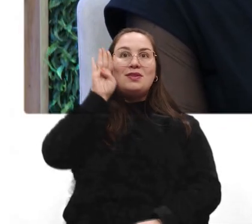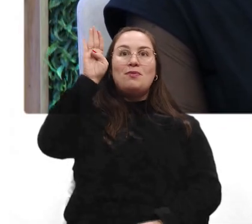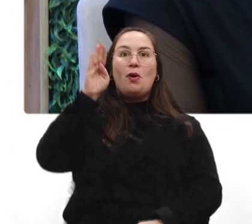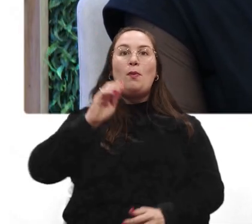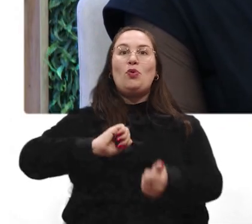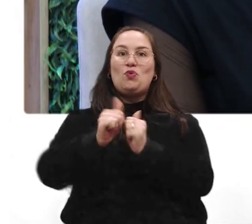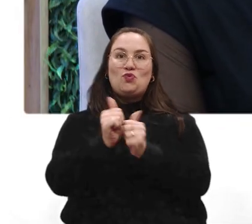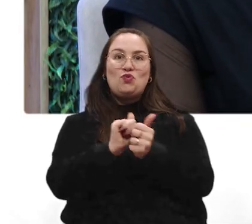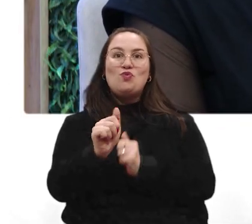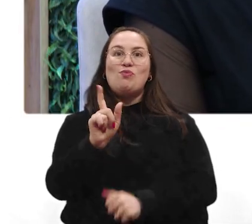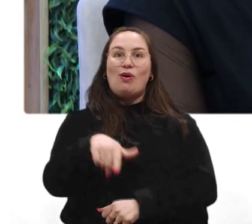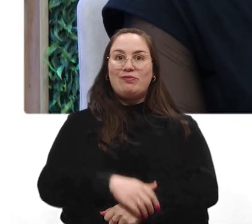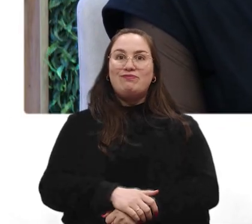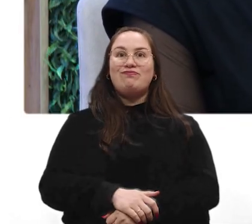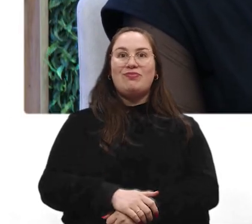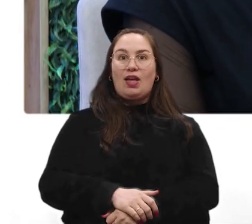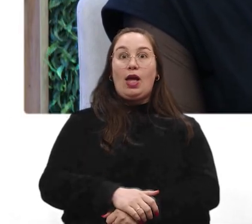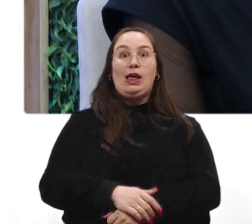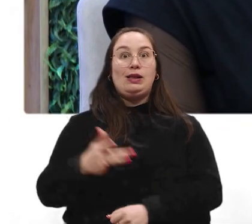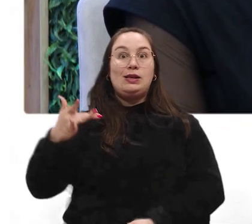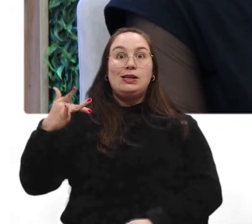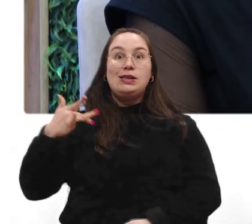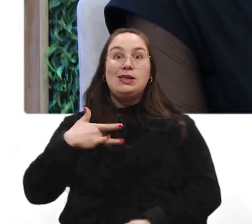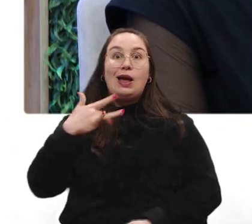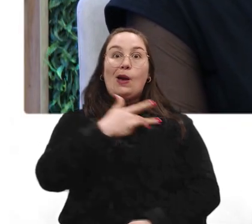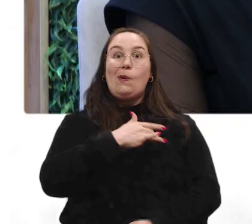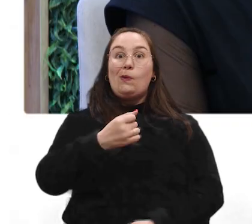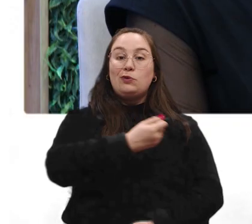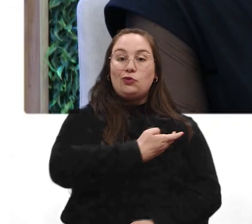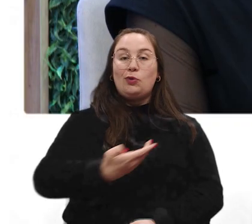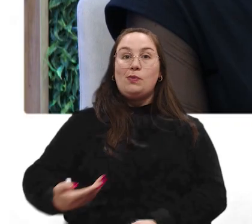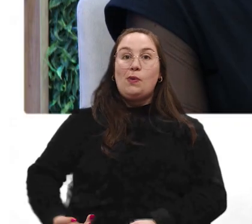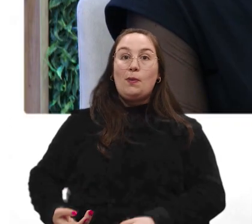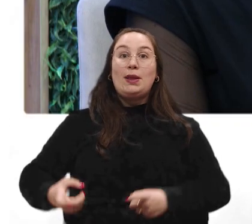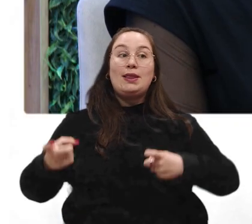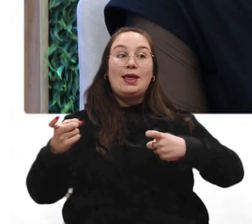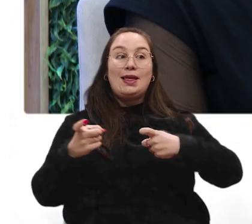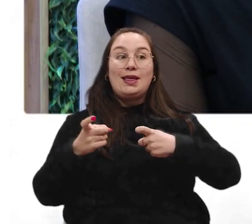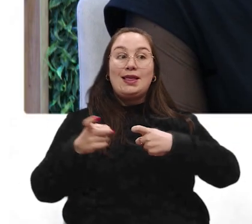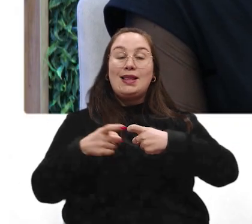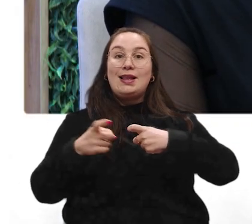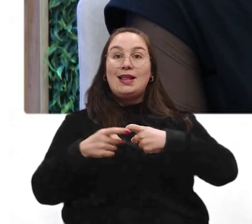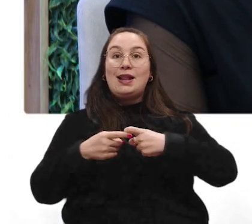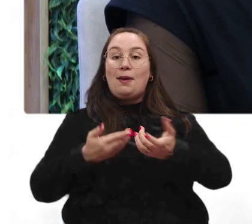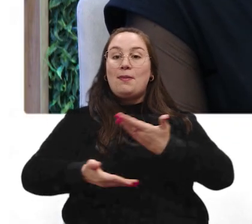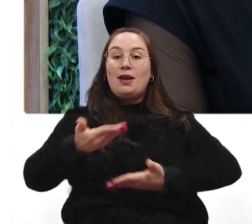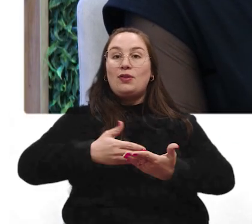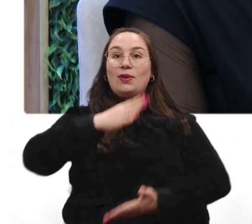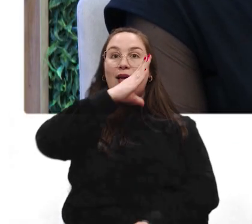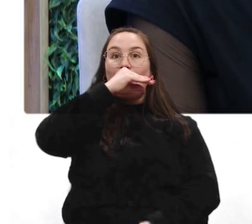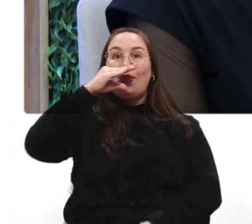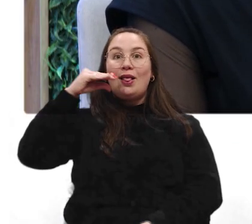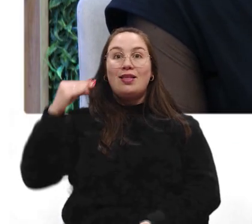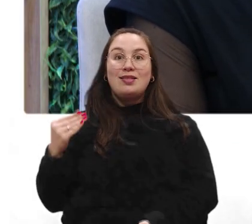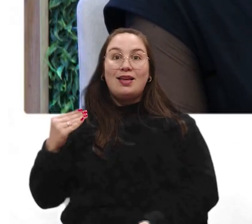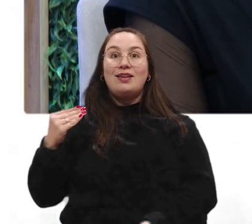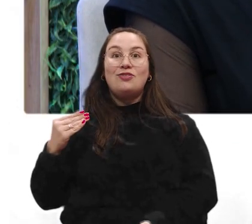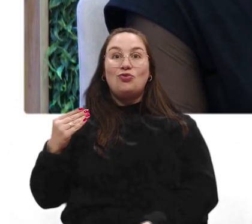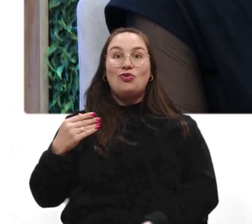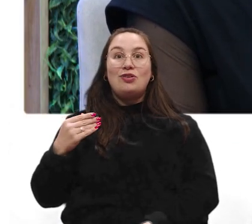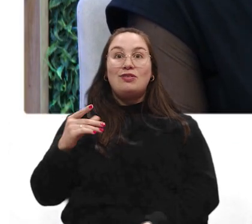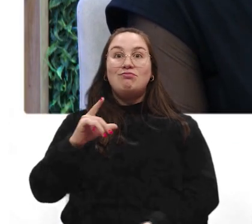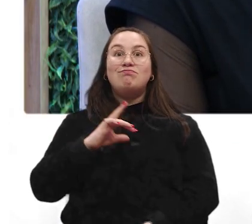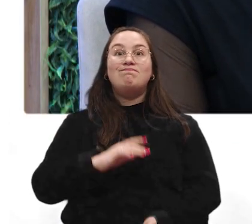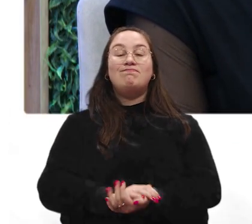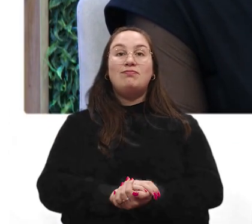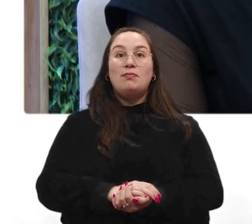principalmente, mas né? Isso aí está trazendo um problema de saúde pública. Tem clínicas para atender adolescentes, tá? Tem